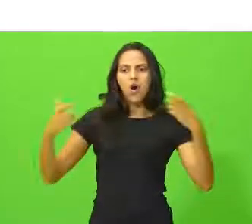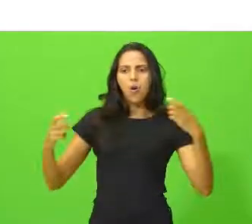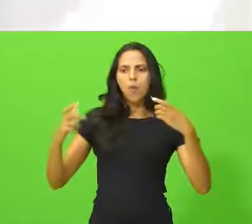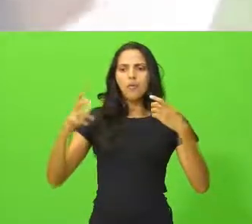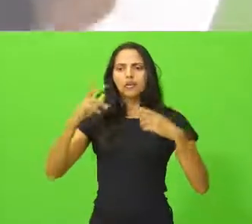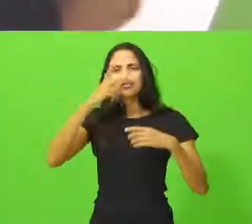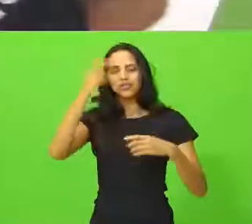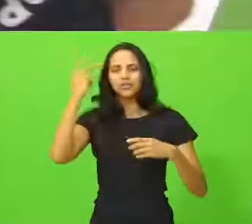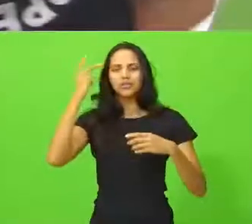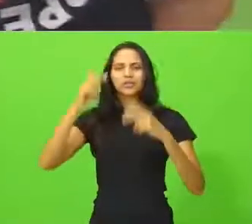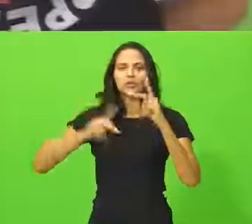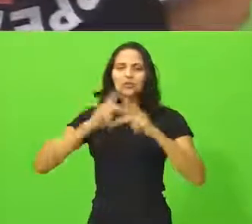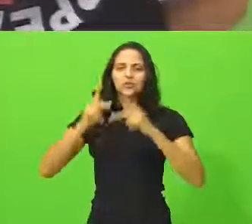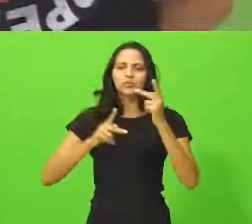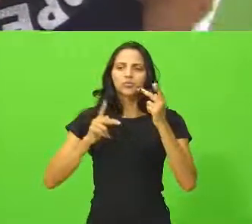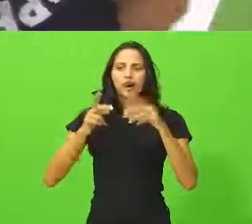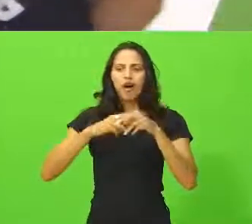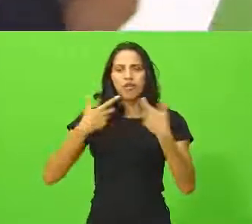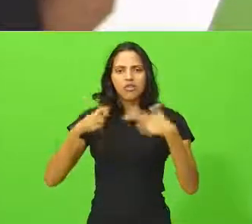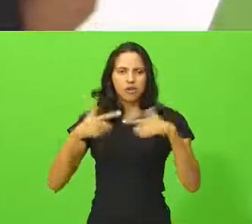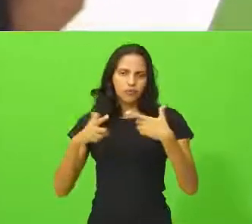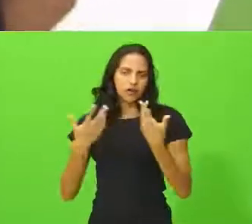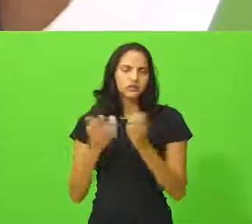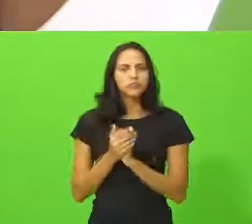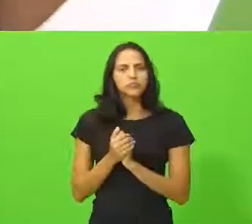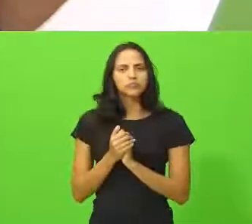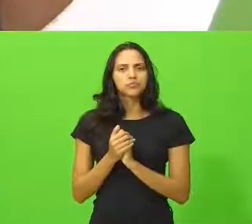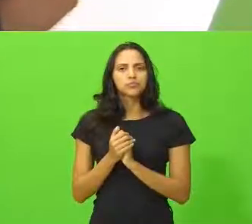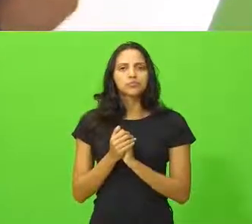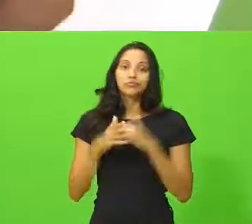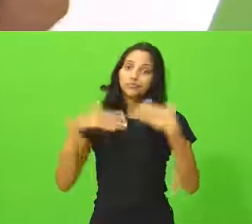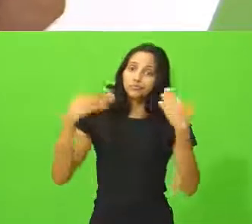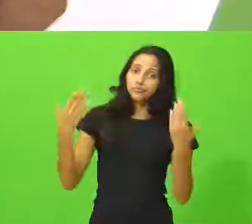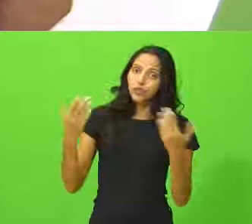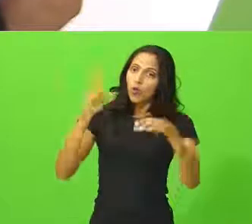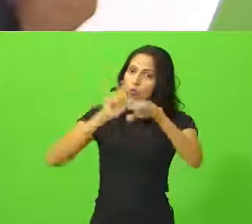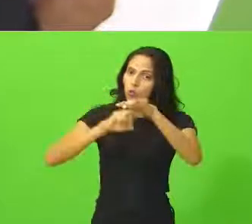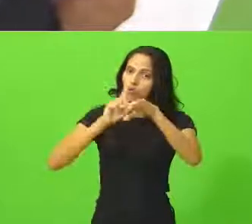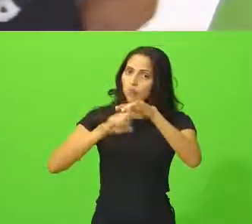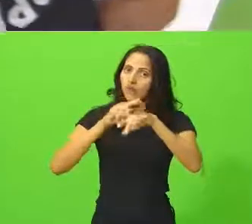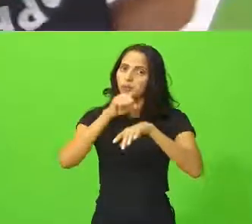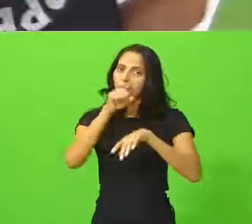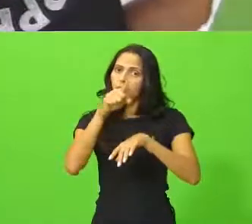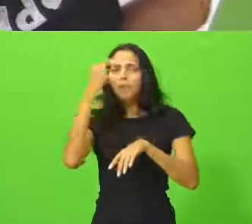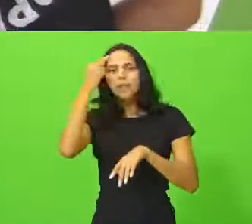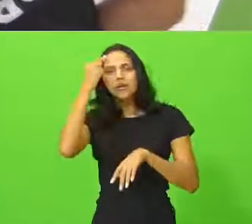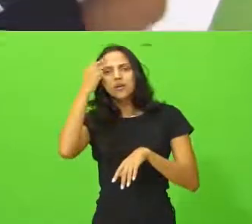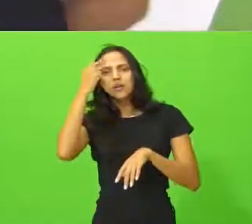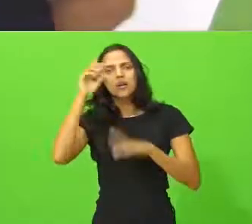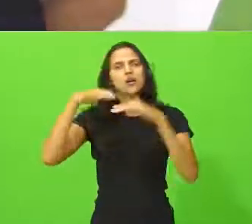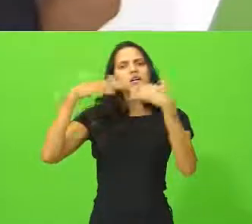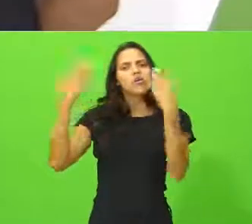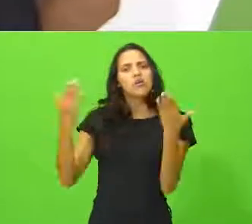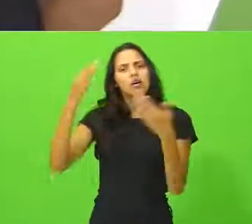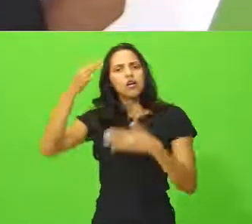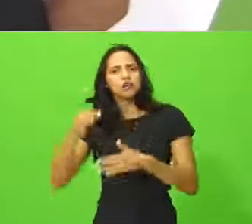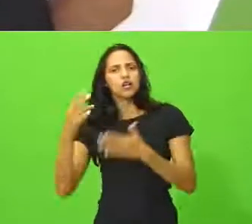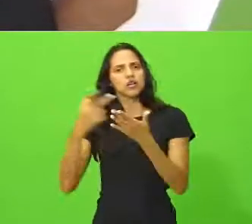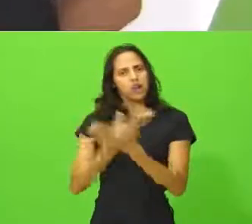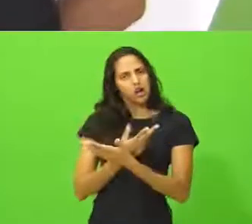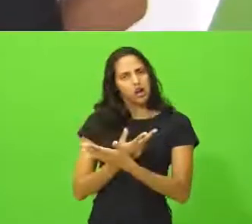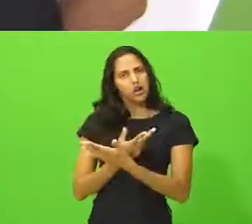economicamente ativa. Então, galera, nós vamos ter aqui um tempo para que